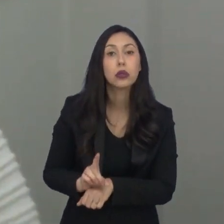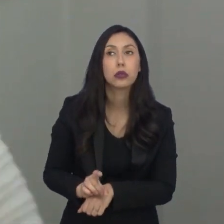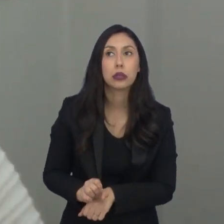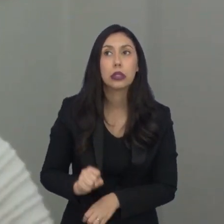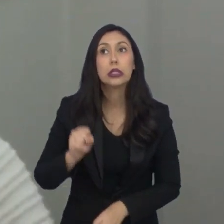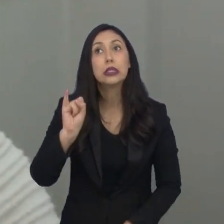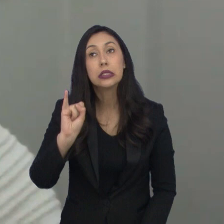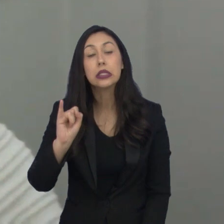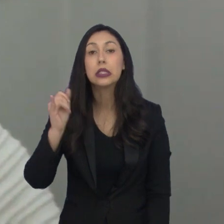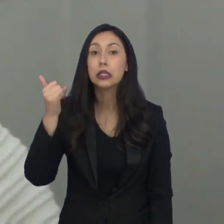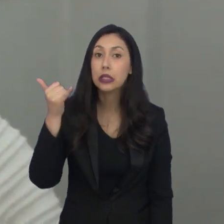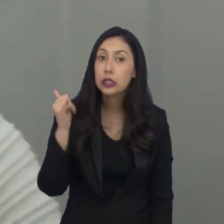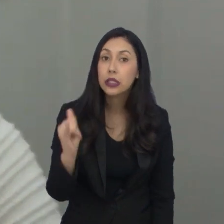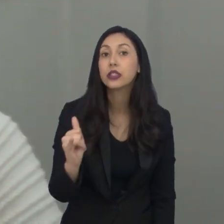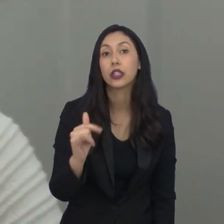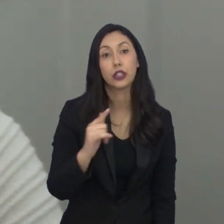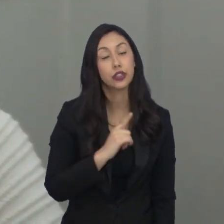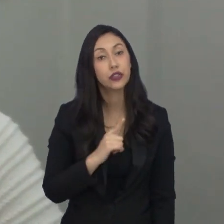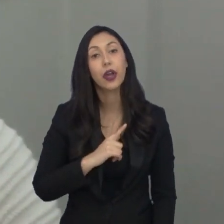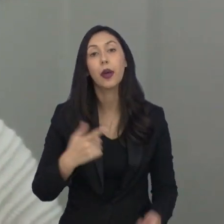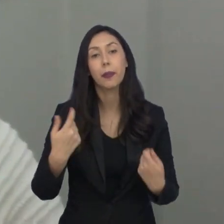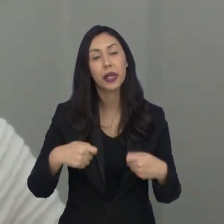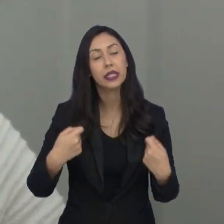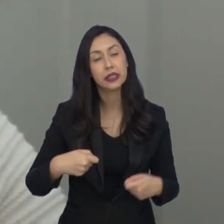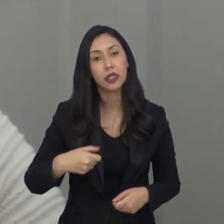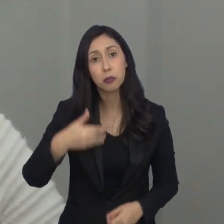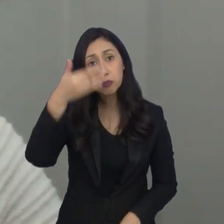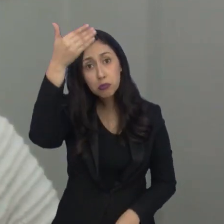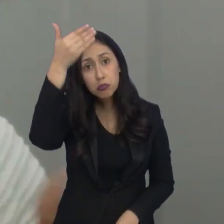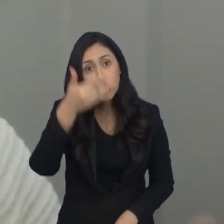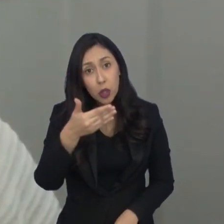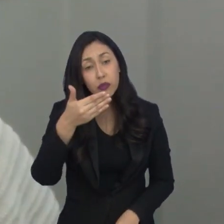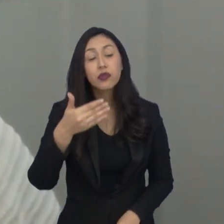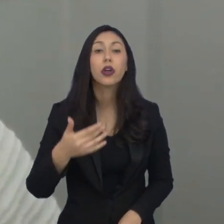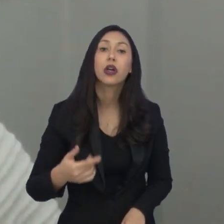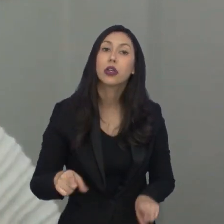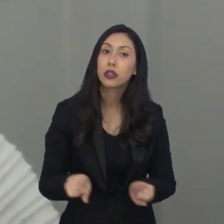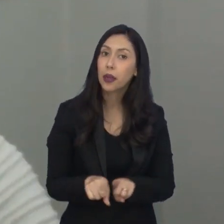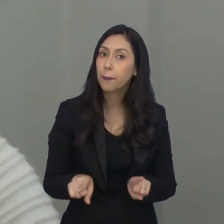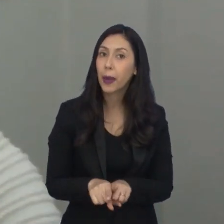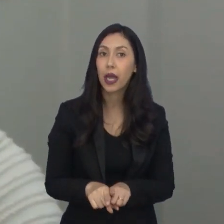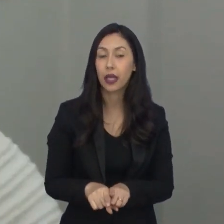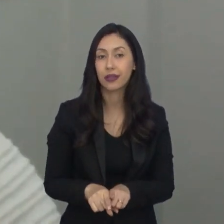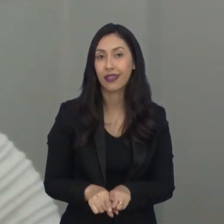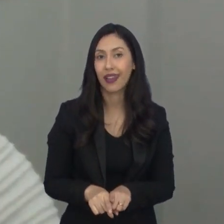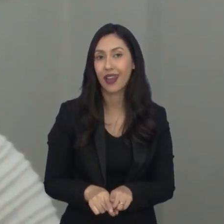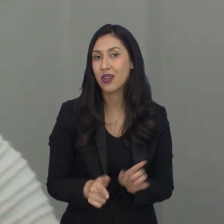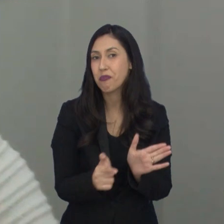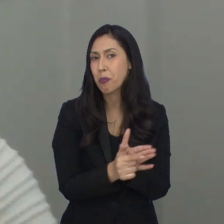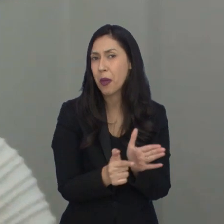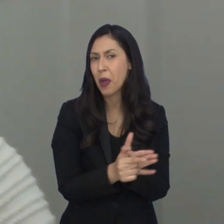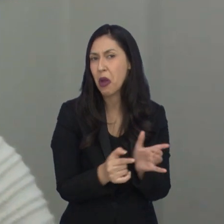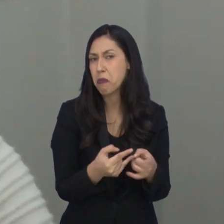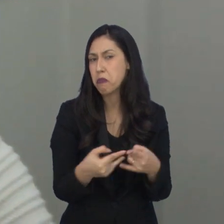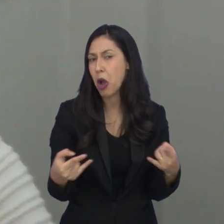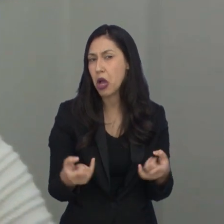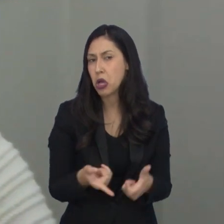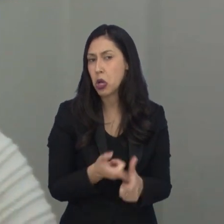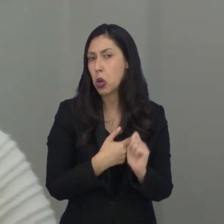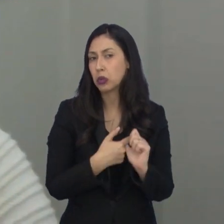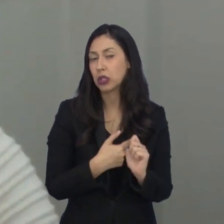energia, as provas da posse, com essas contas de energias antigas.